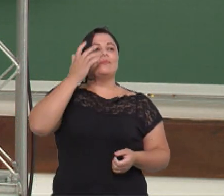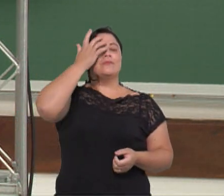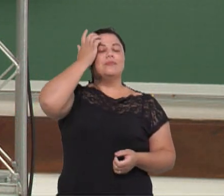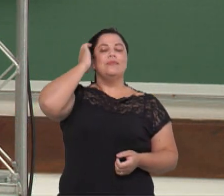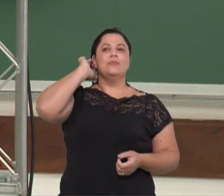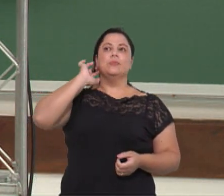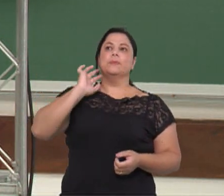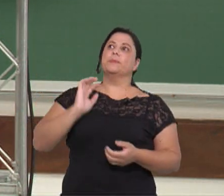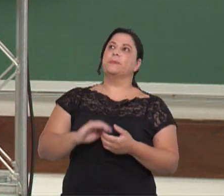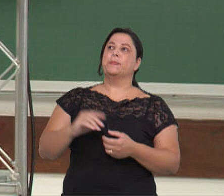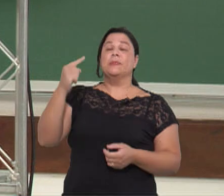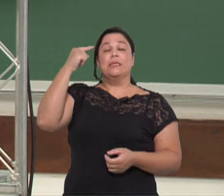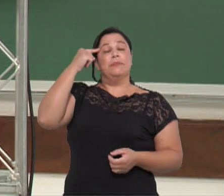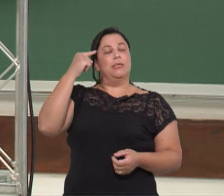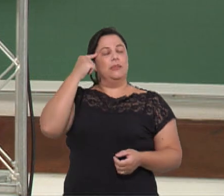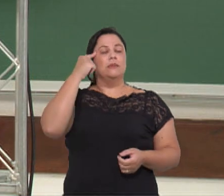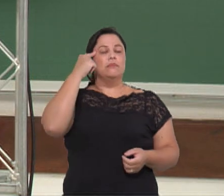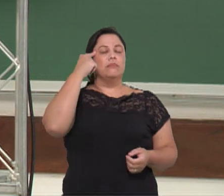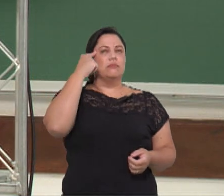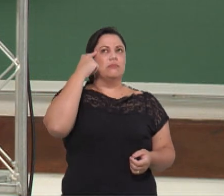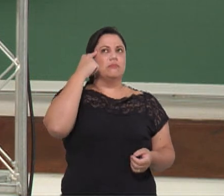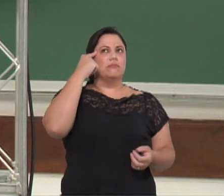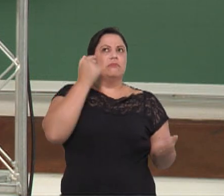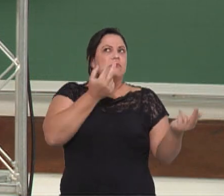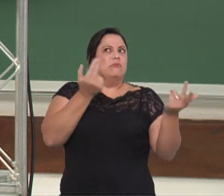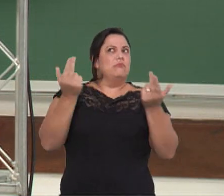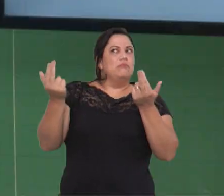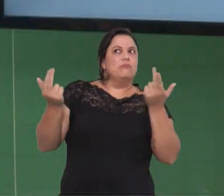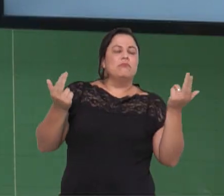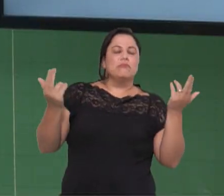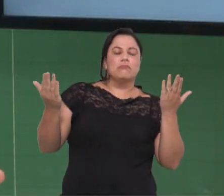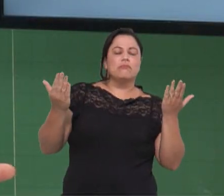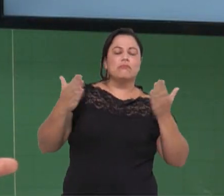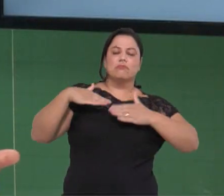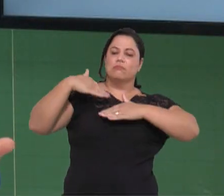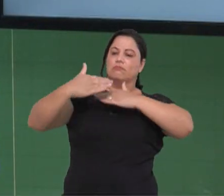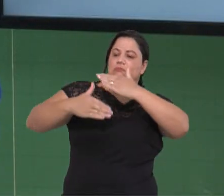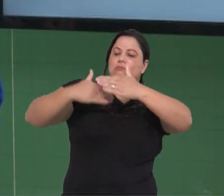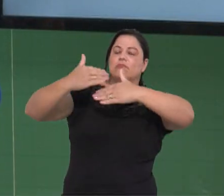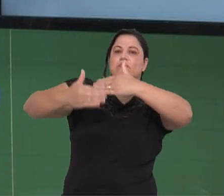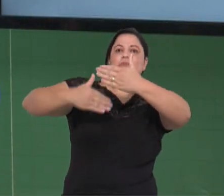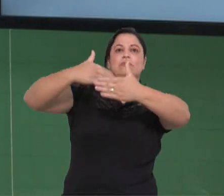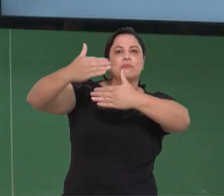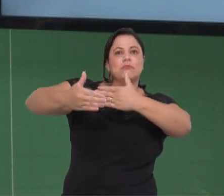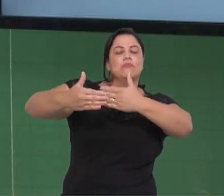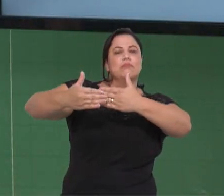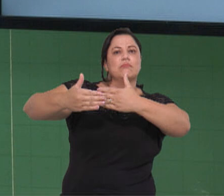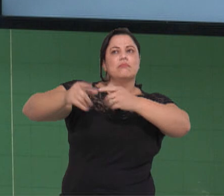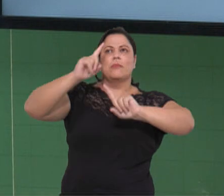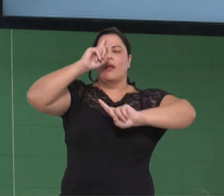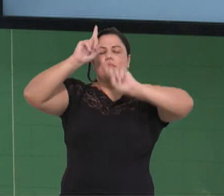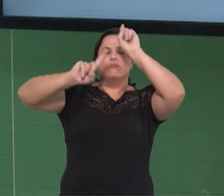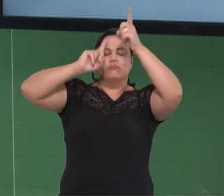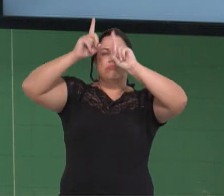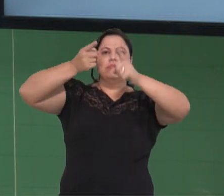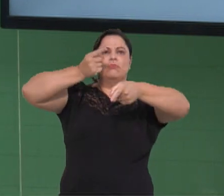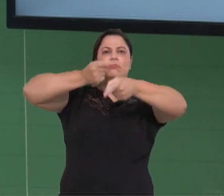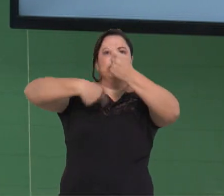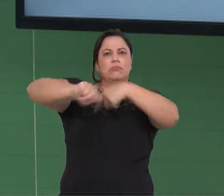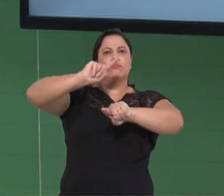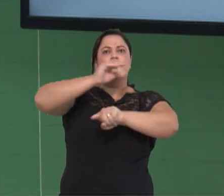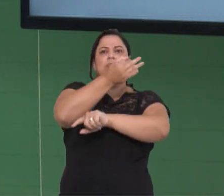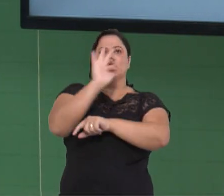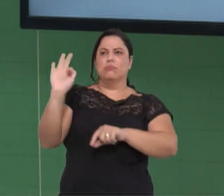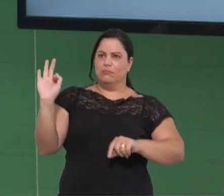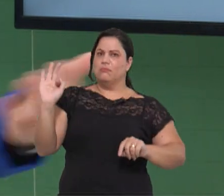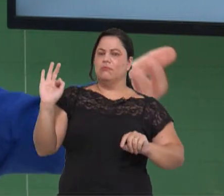analisando friamente, é como se nós estivéssemos dando sequência aos ideais da Revolução Francesa. Claro que